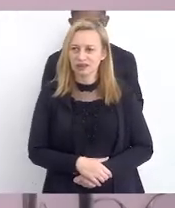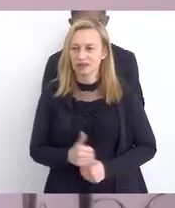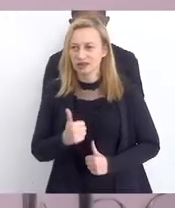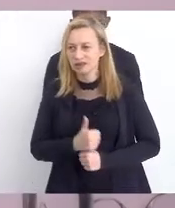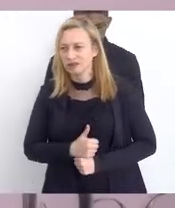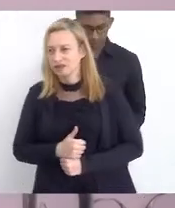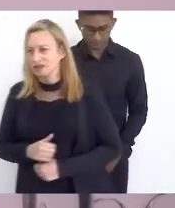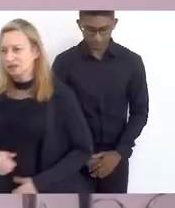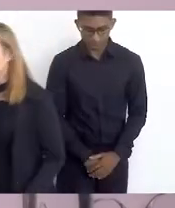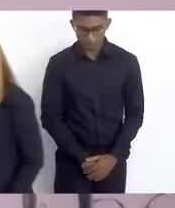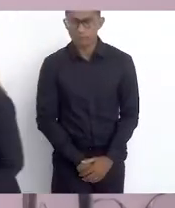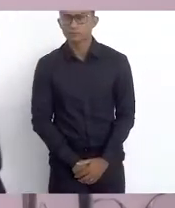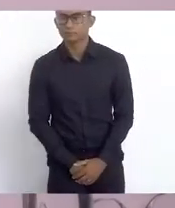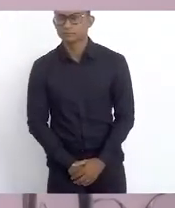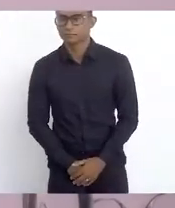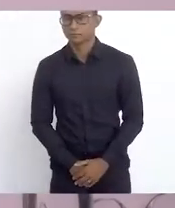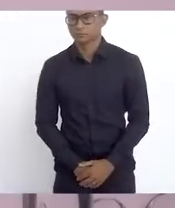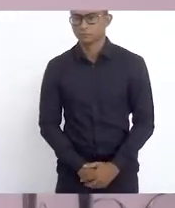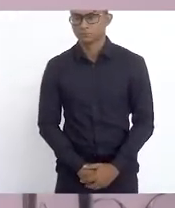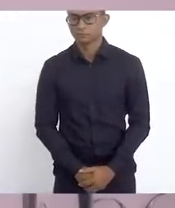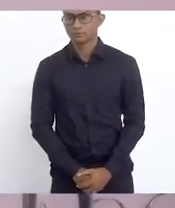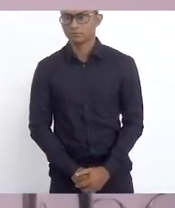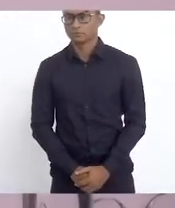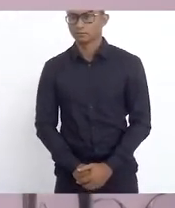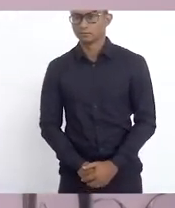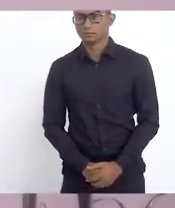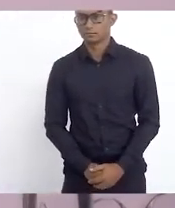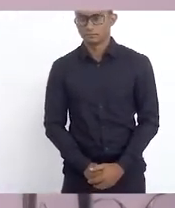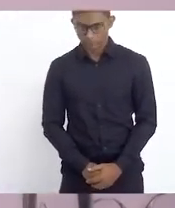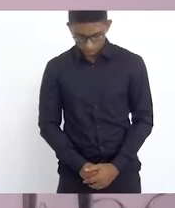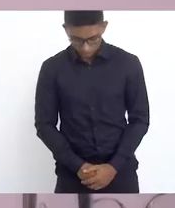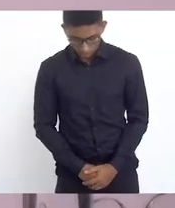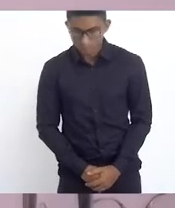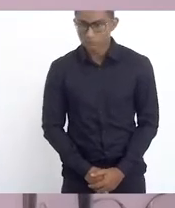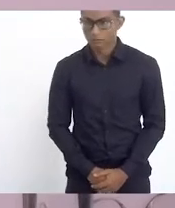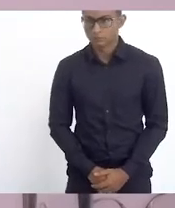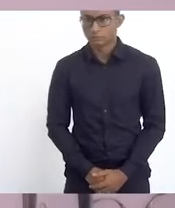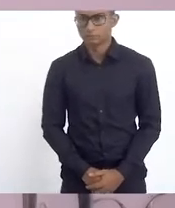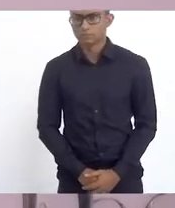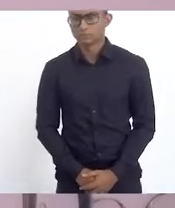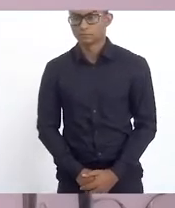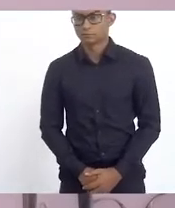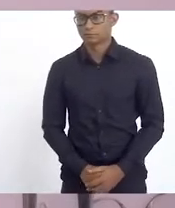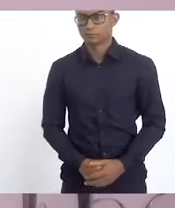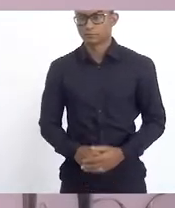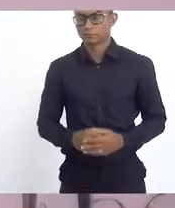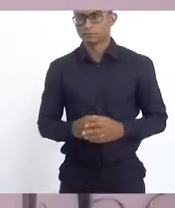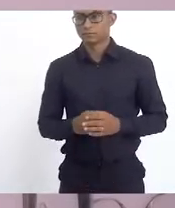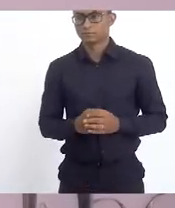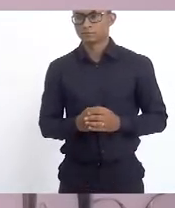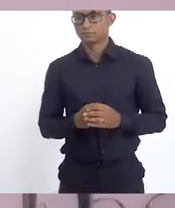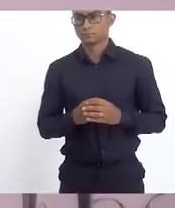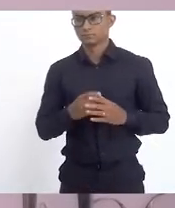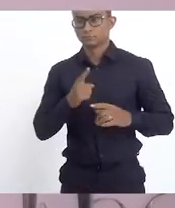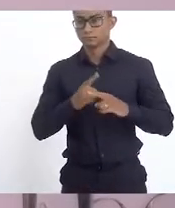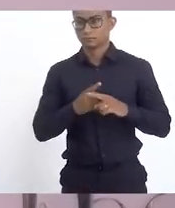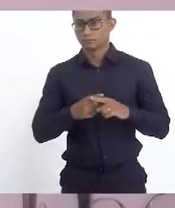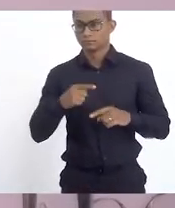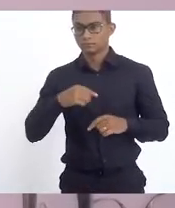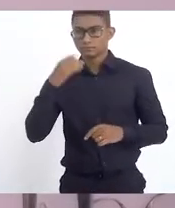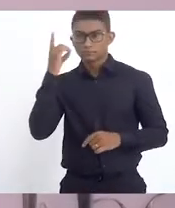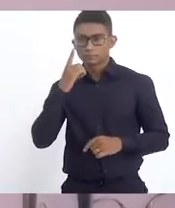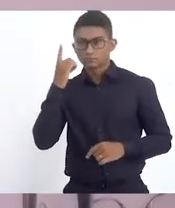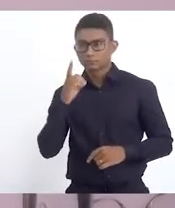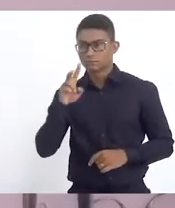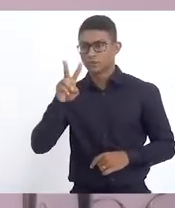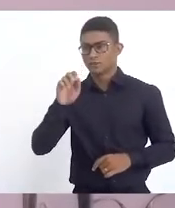Porque, como bem frisou aqui o deputado Valdeque, Luiz Martins Valdeque, Vossa